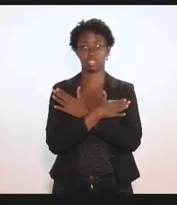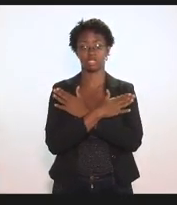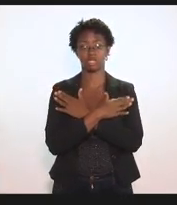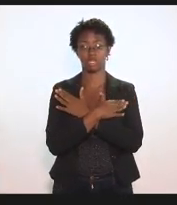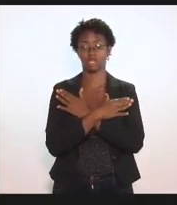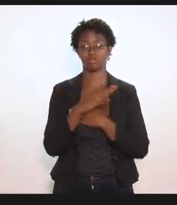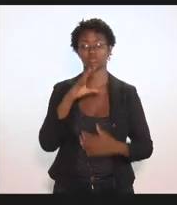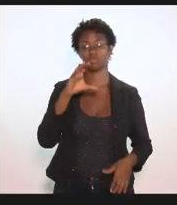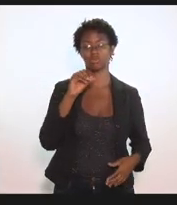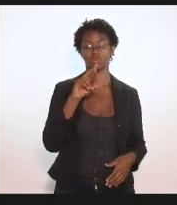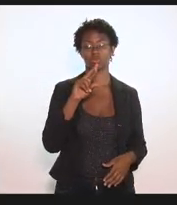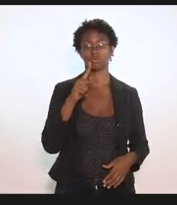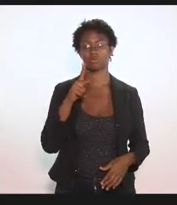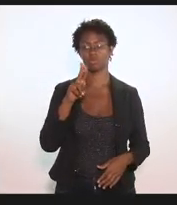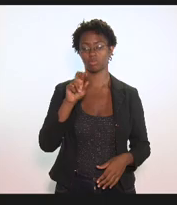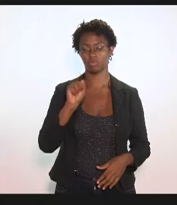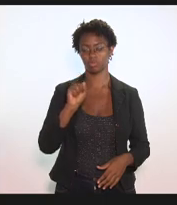de Paty de Alferes.